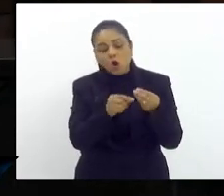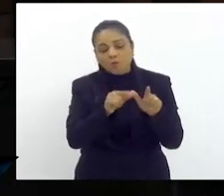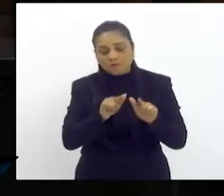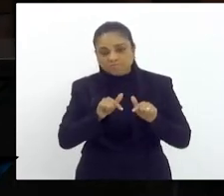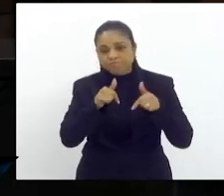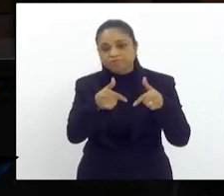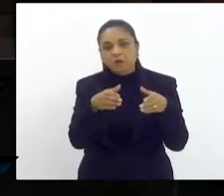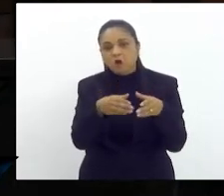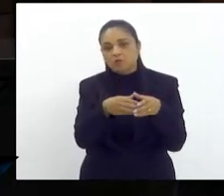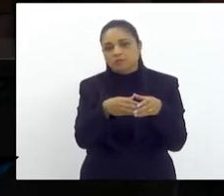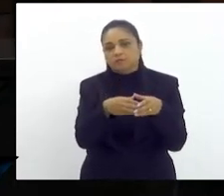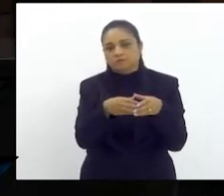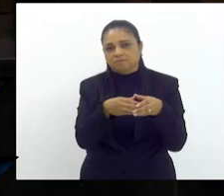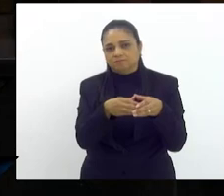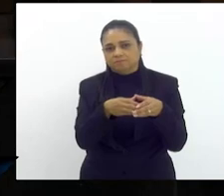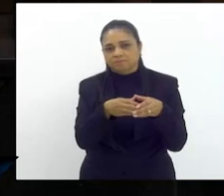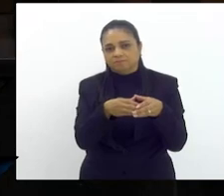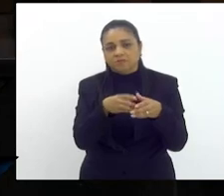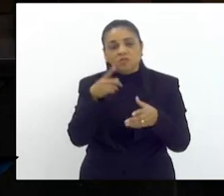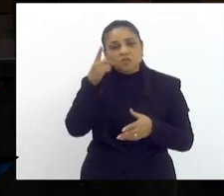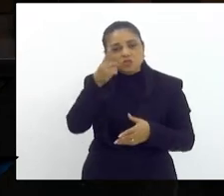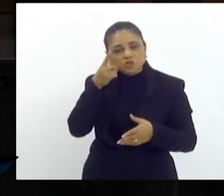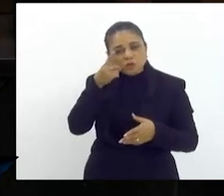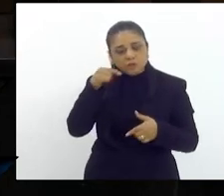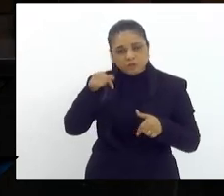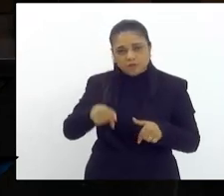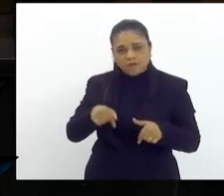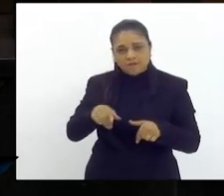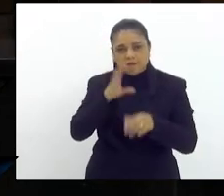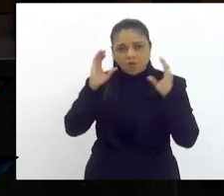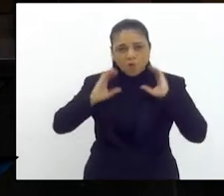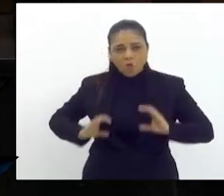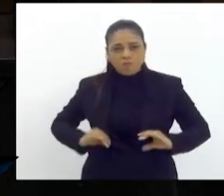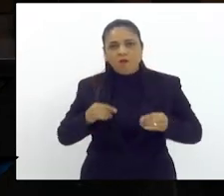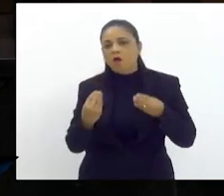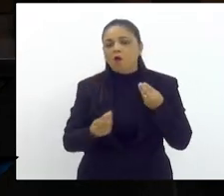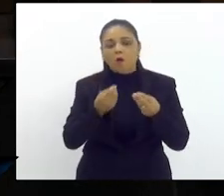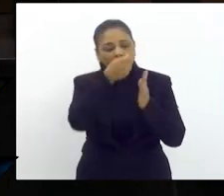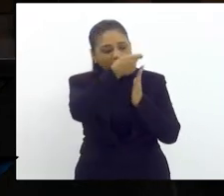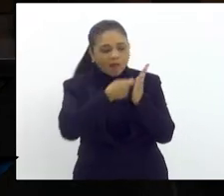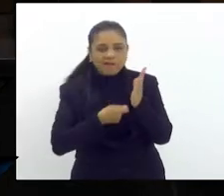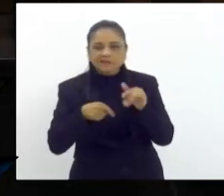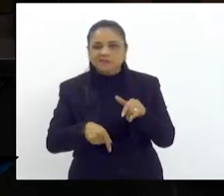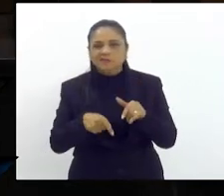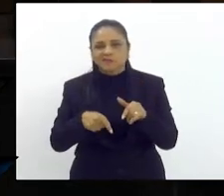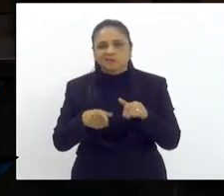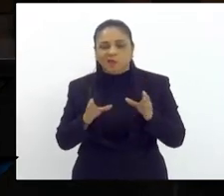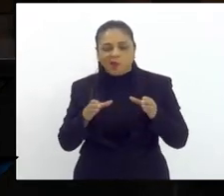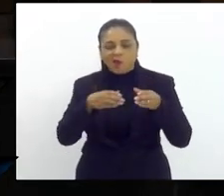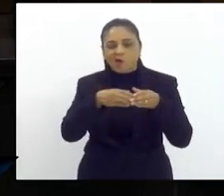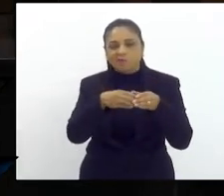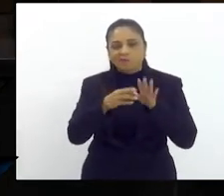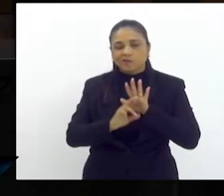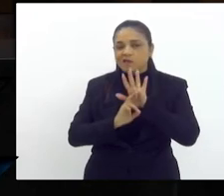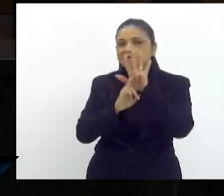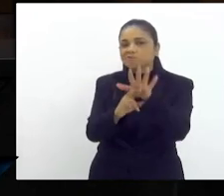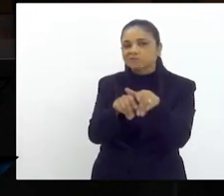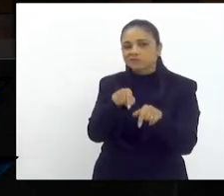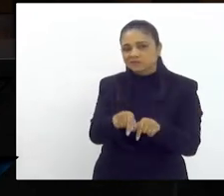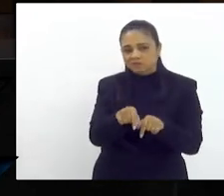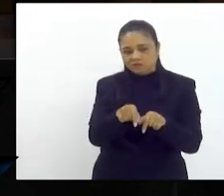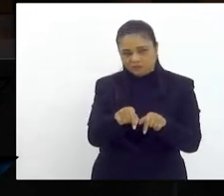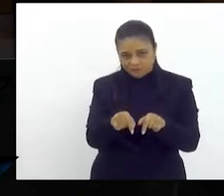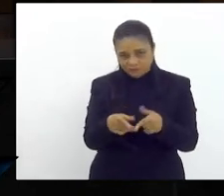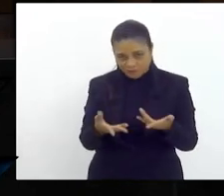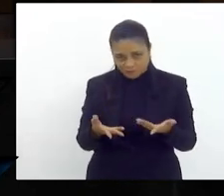vai se importar os deputados dessa casa no relatório dessa comissão nessa representação que vamos